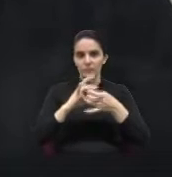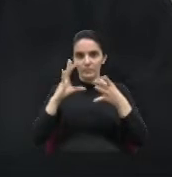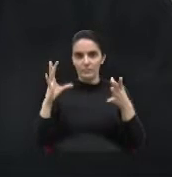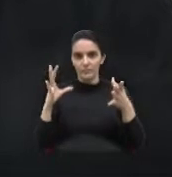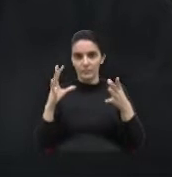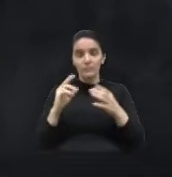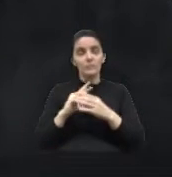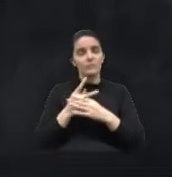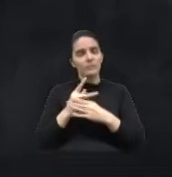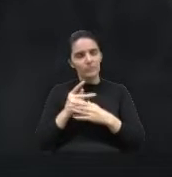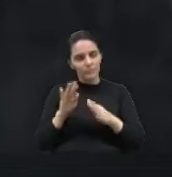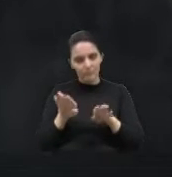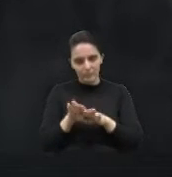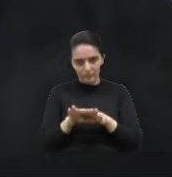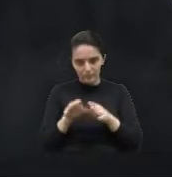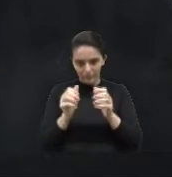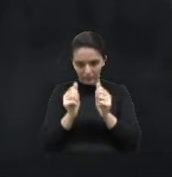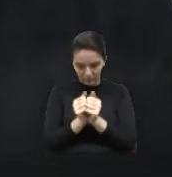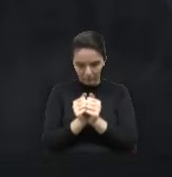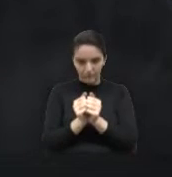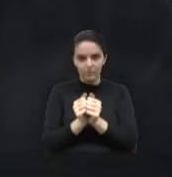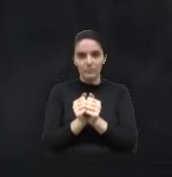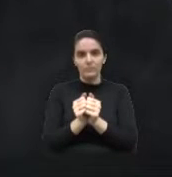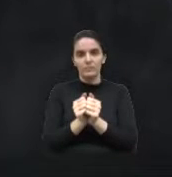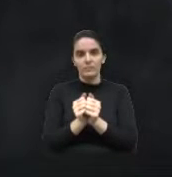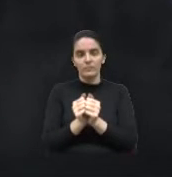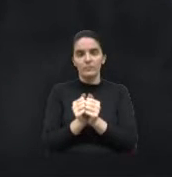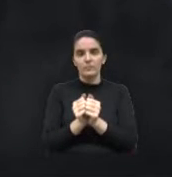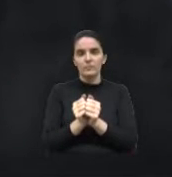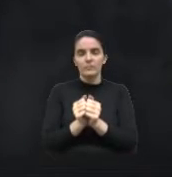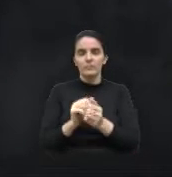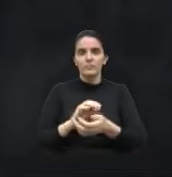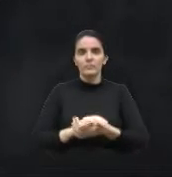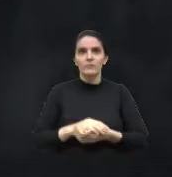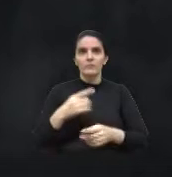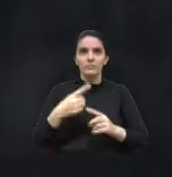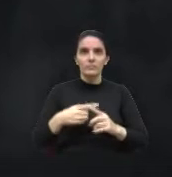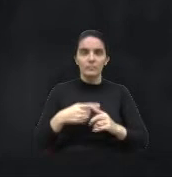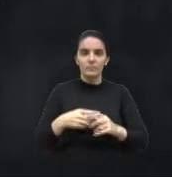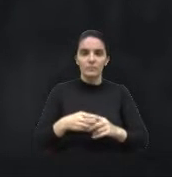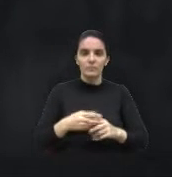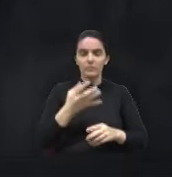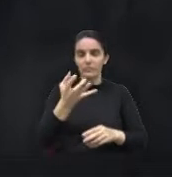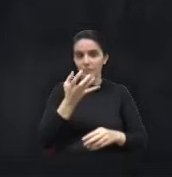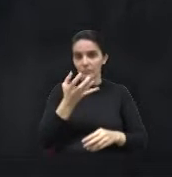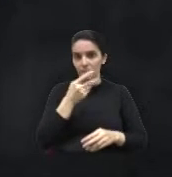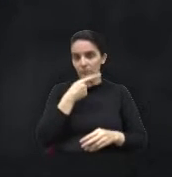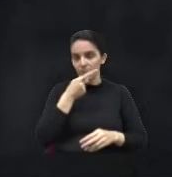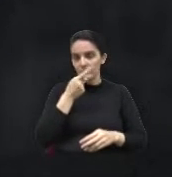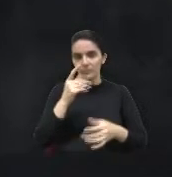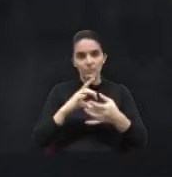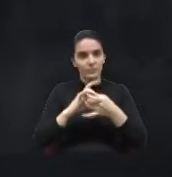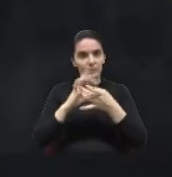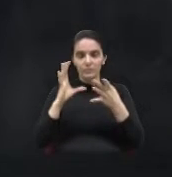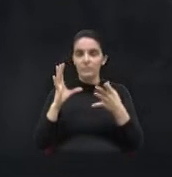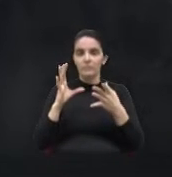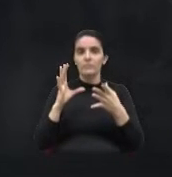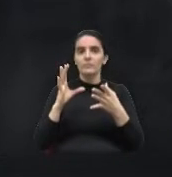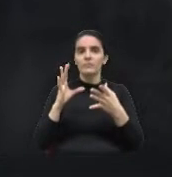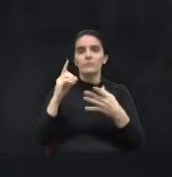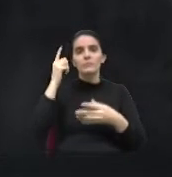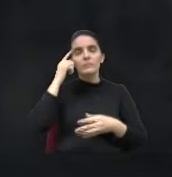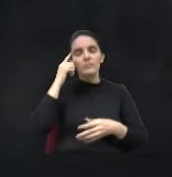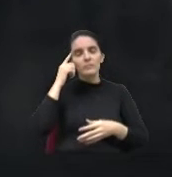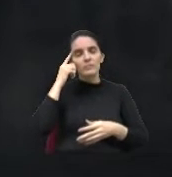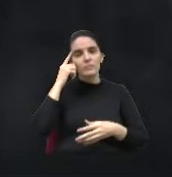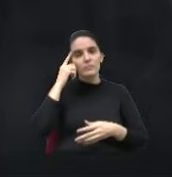também faço parte dessa independência, porque eu acho que quem está declarando independência, eu estou vendo que está se colocando com o